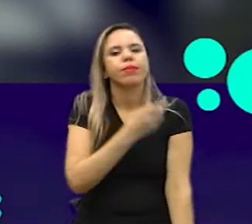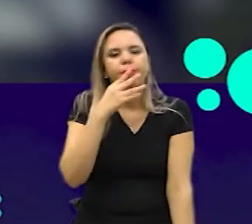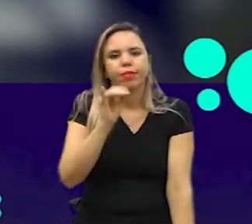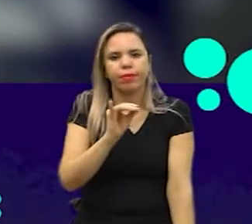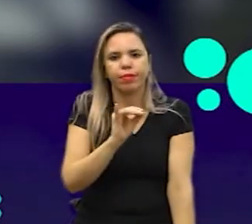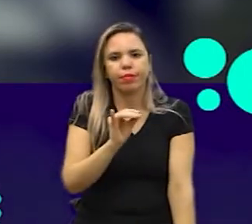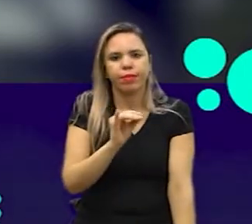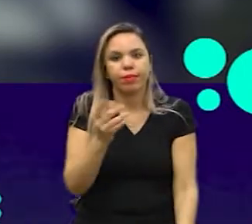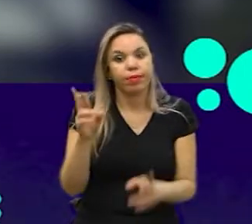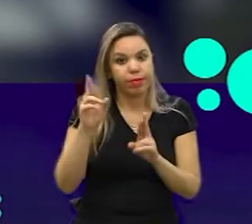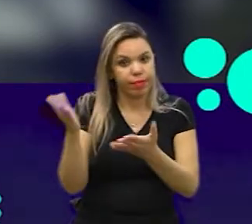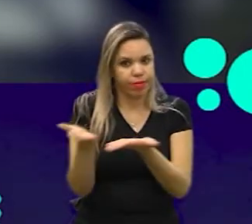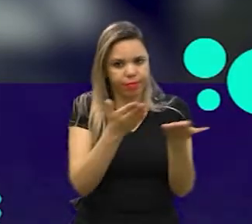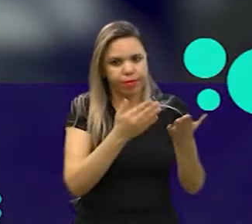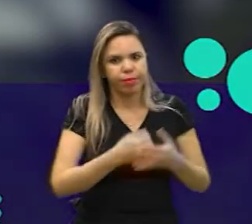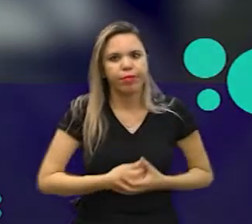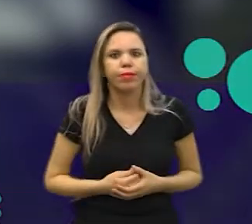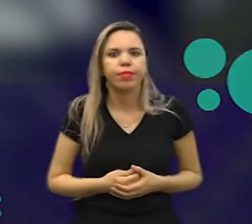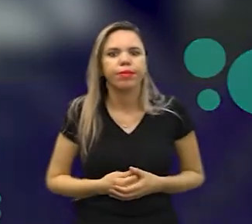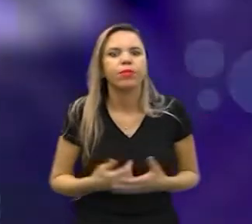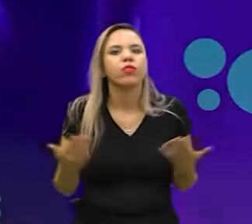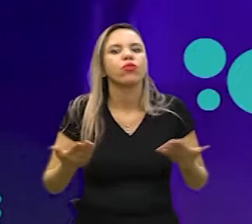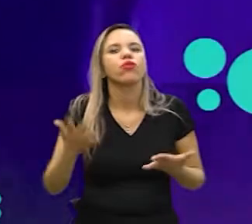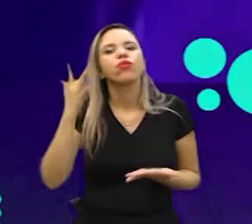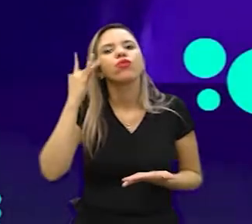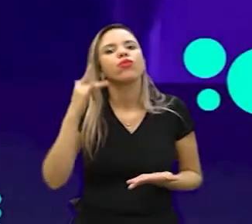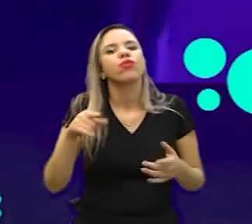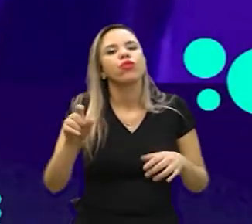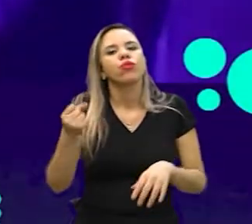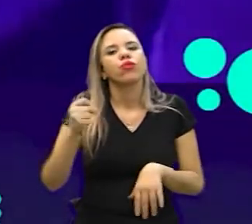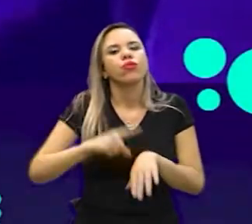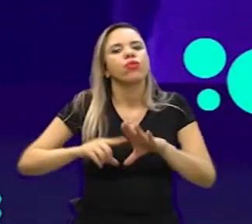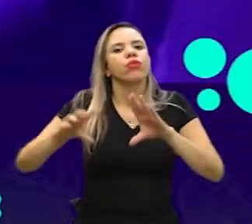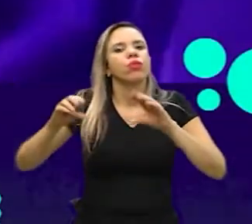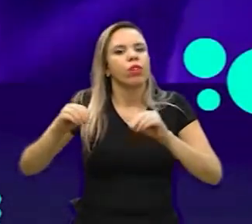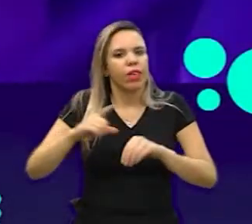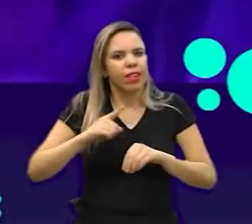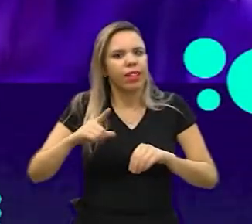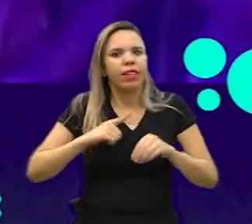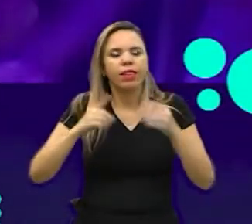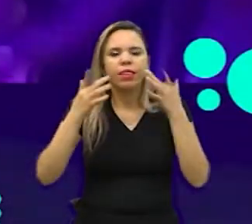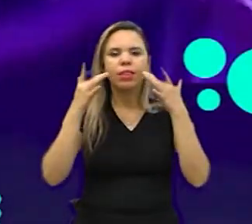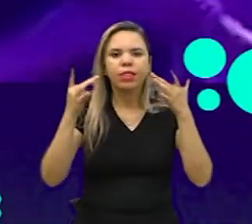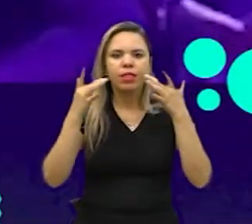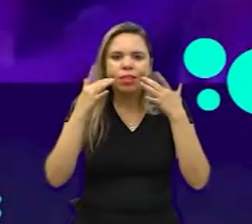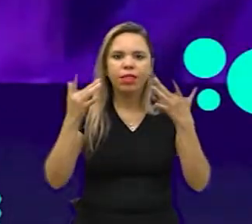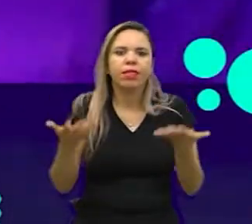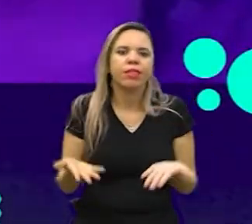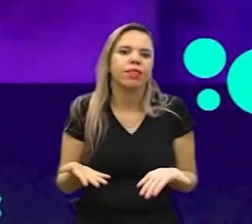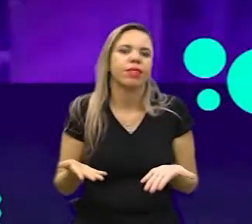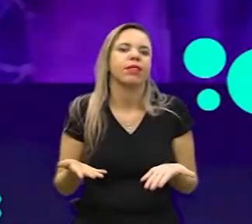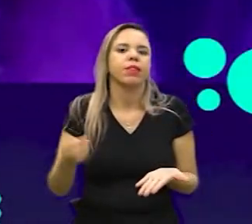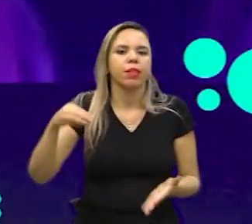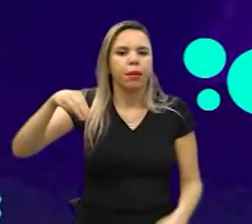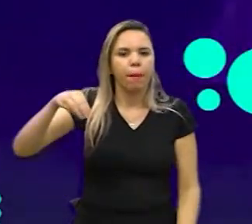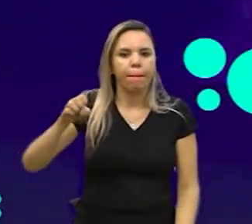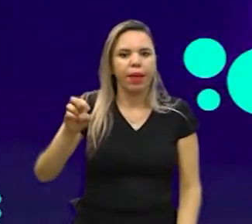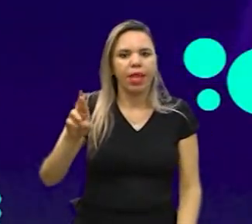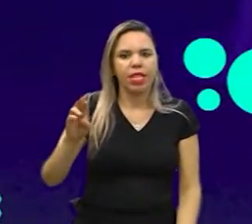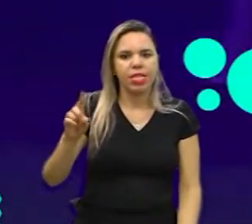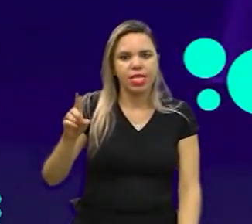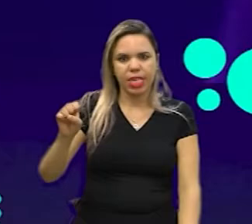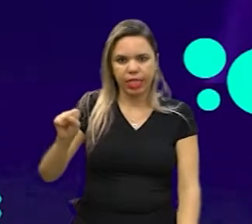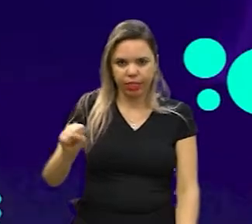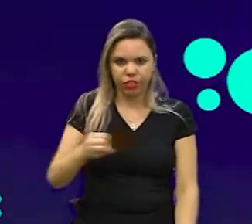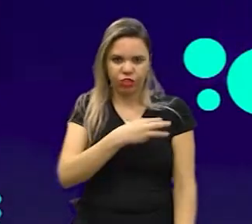do Estudante Iguatemi. Eu te espero, tá? E hoje e amanhã, às 8 da noite, tem o espetáculo teatral